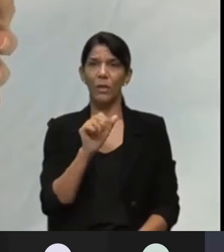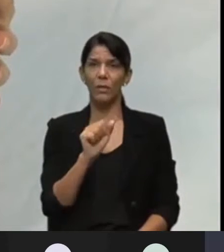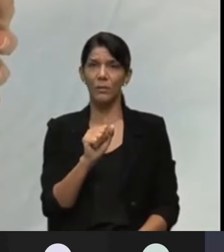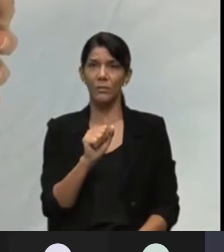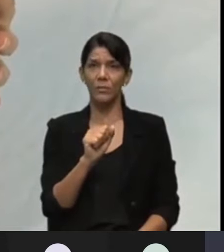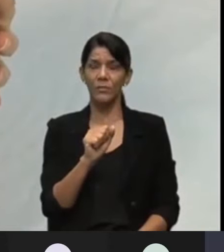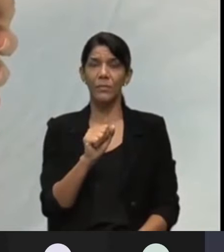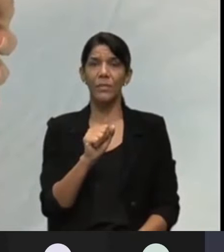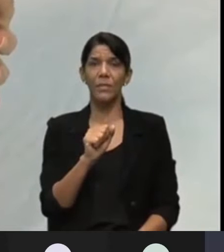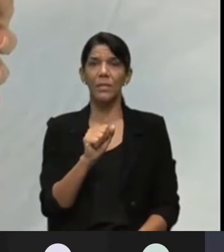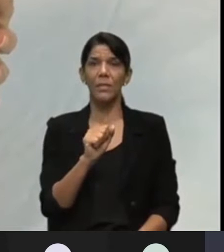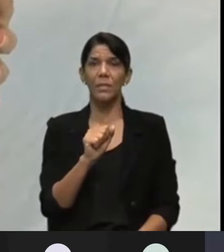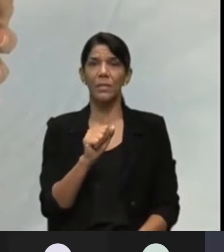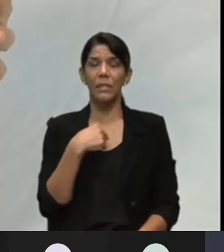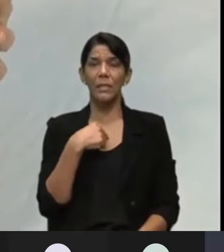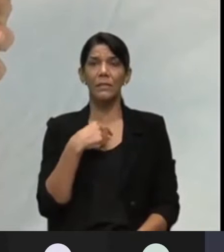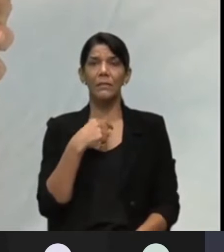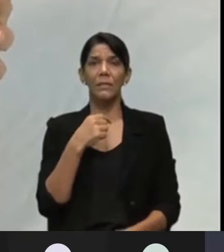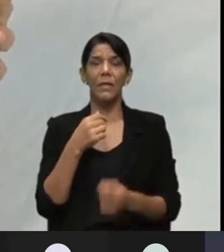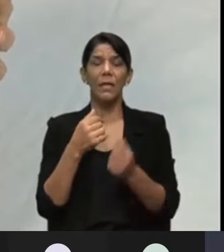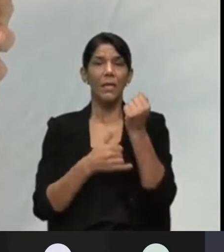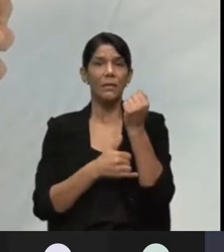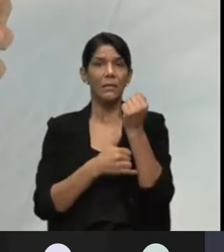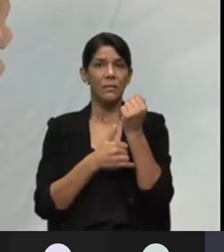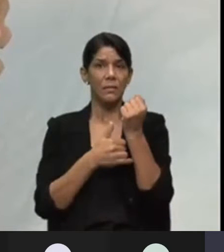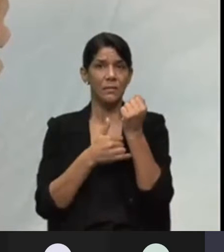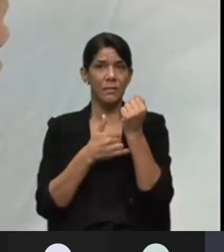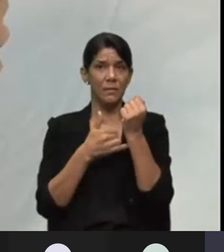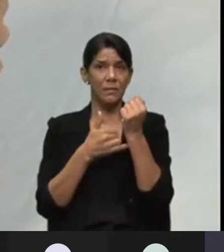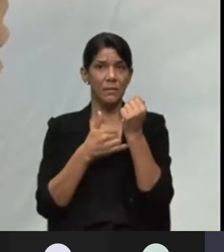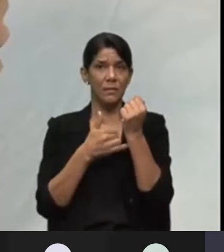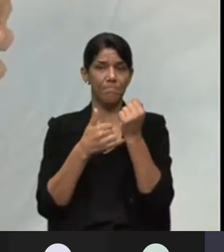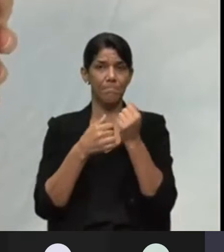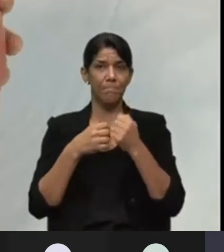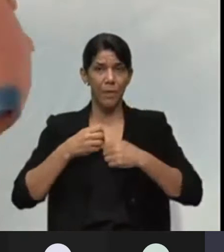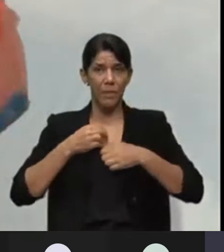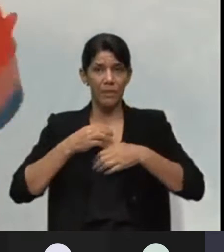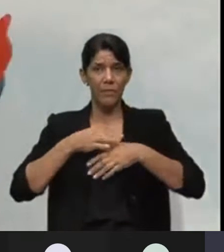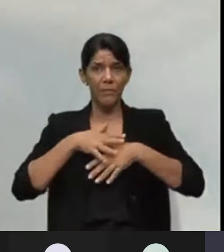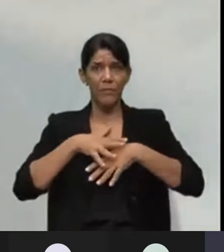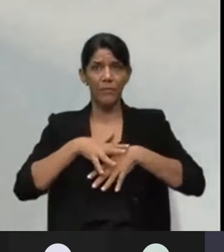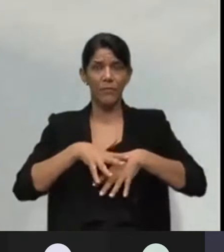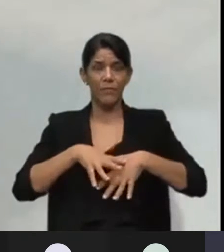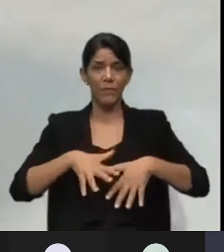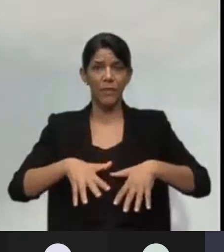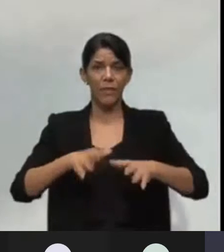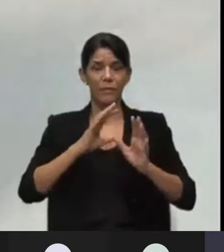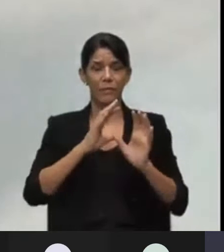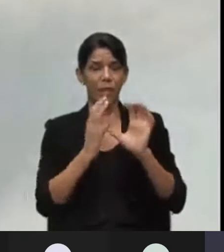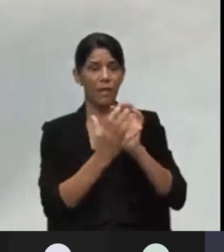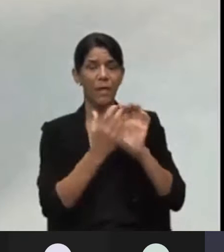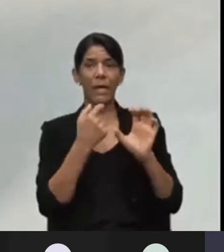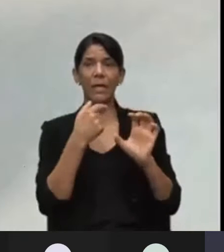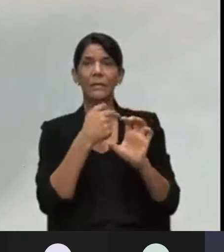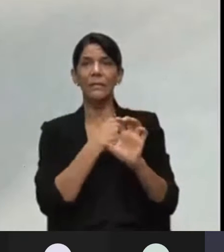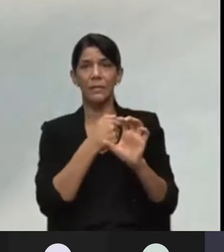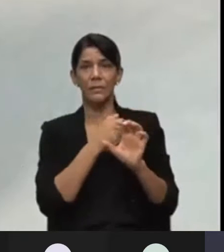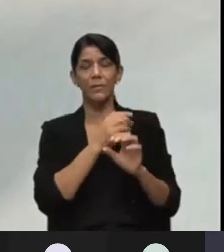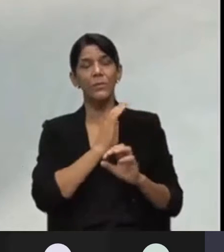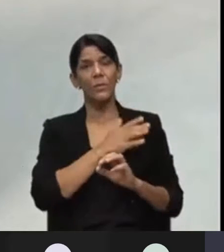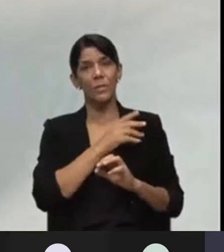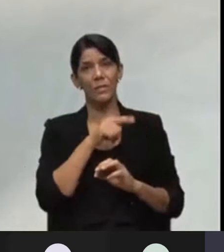sulco coronário, o seio coronário, que é essa veia, né? Que tá ali, que se ramifica aí na parte posterior do coração,